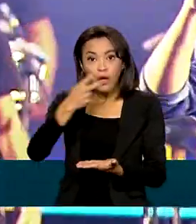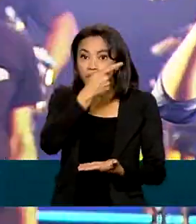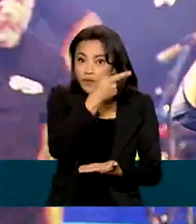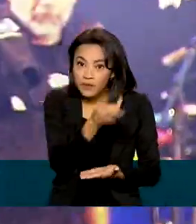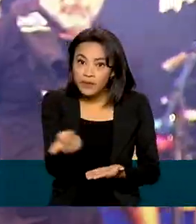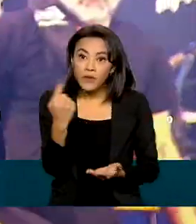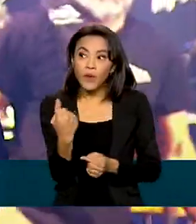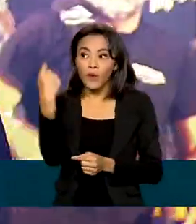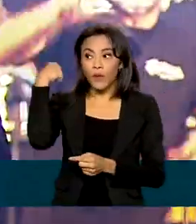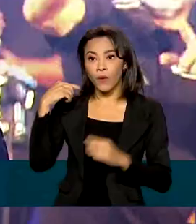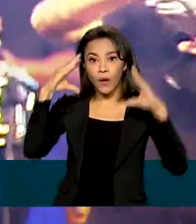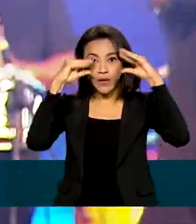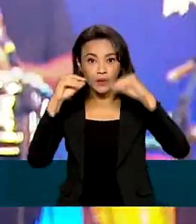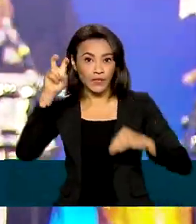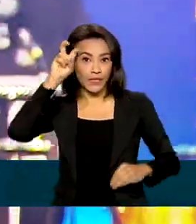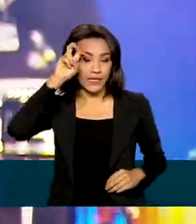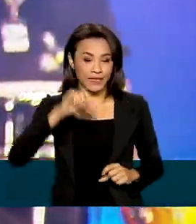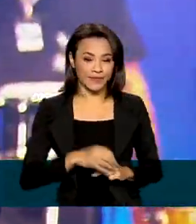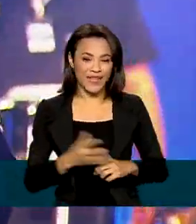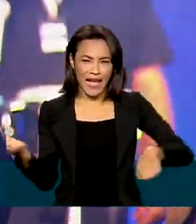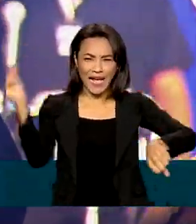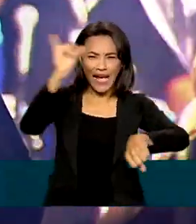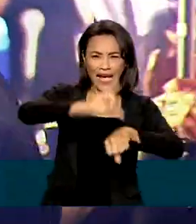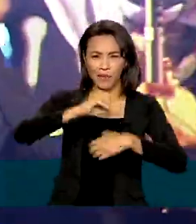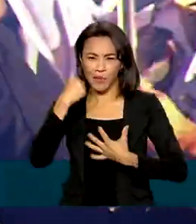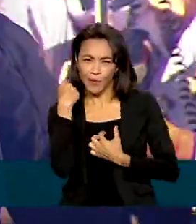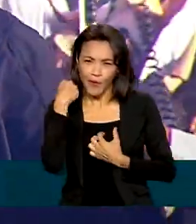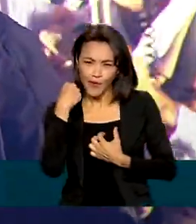noite desta quinta-feira. Capital do forró,